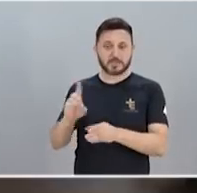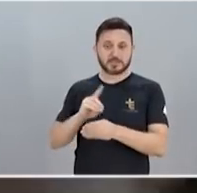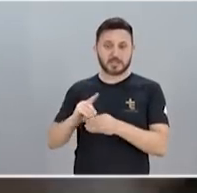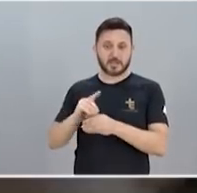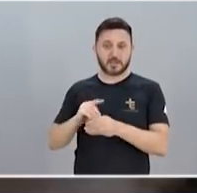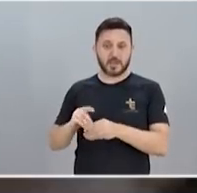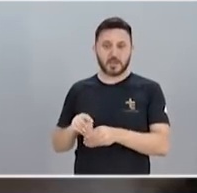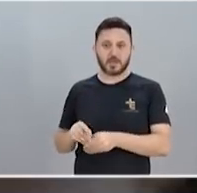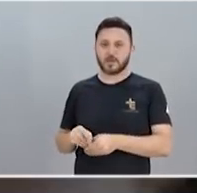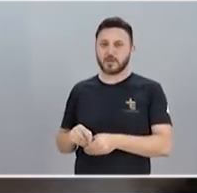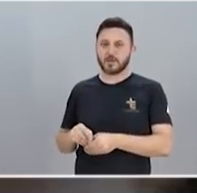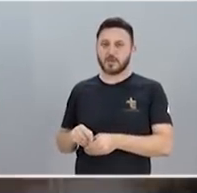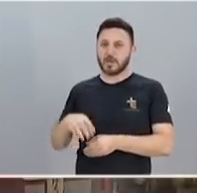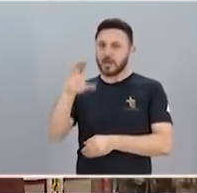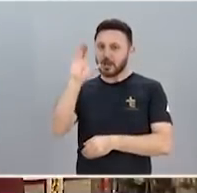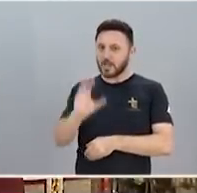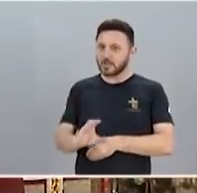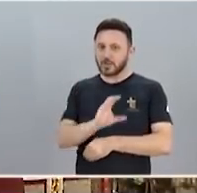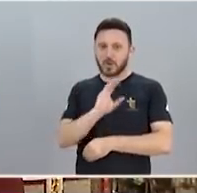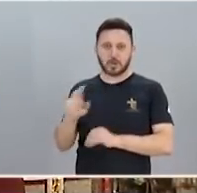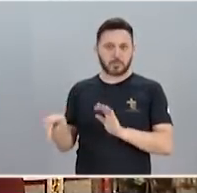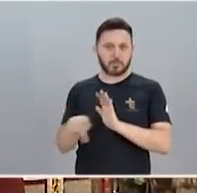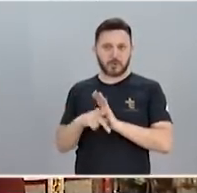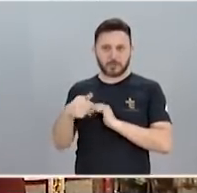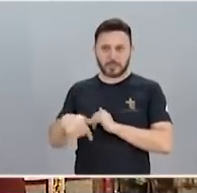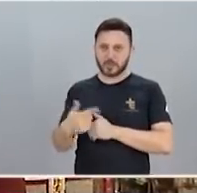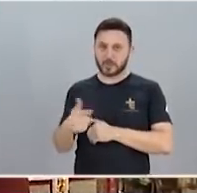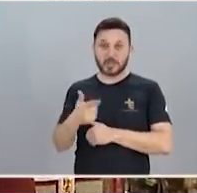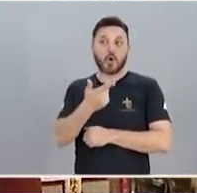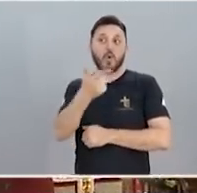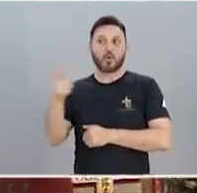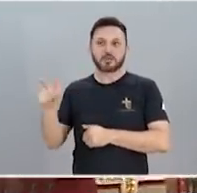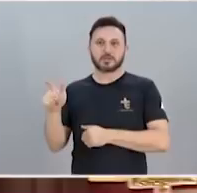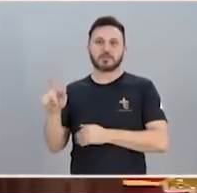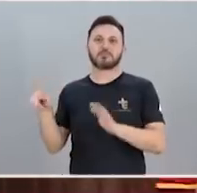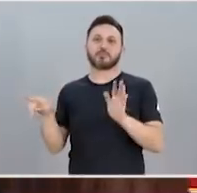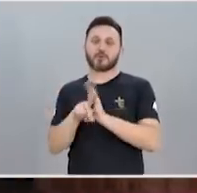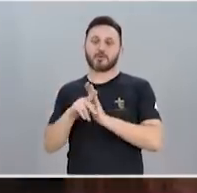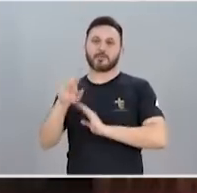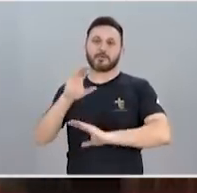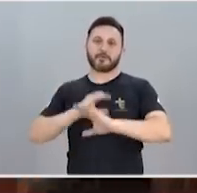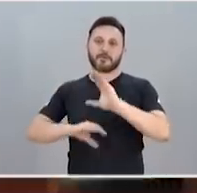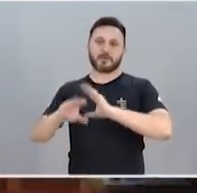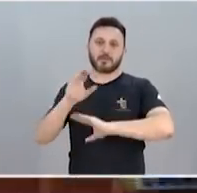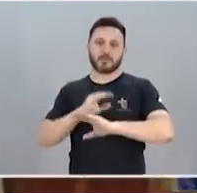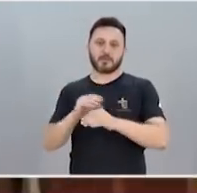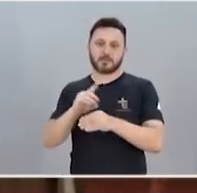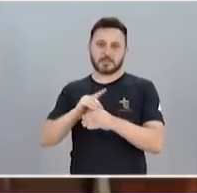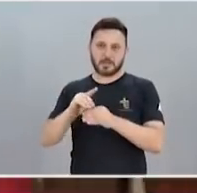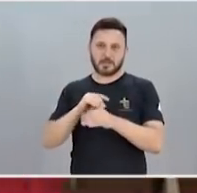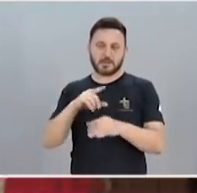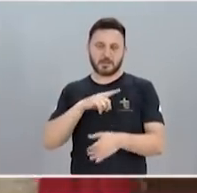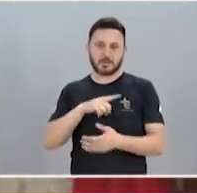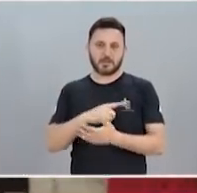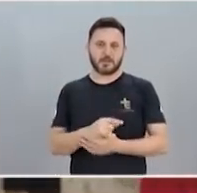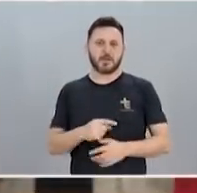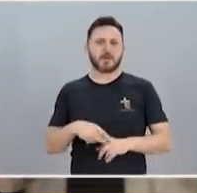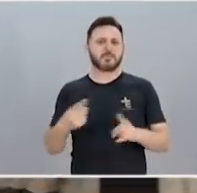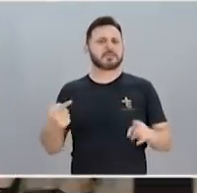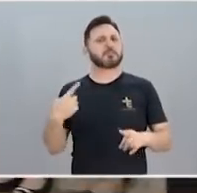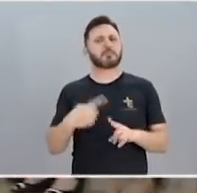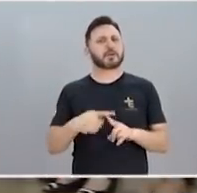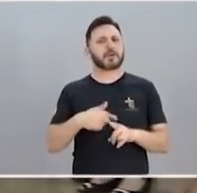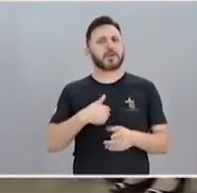versão. Católica não. E por que eu comecei essa música? E vamos cantar durante